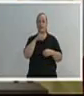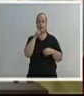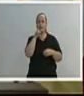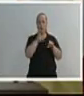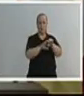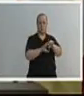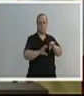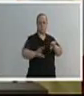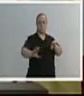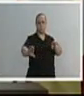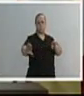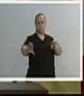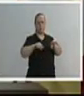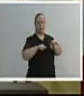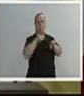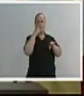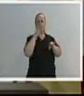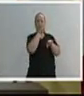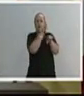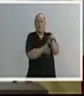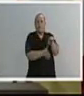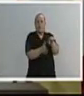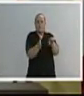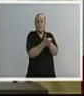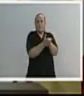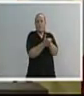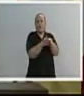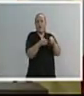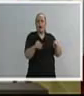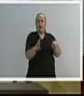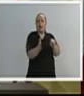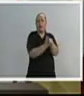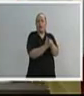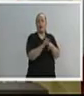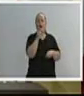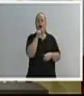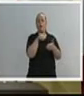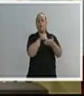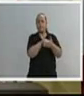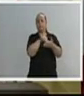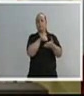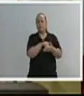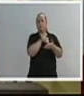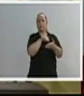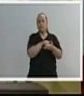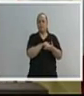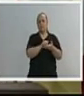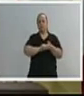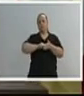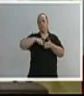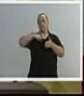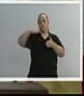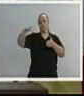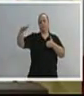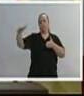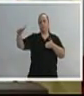estão completamente tampados pela areia. E isso com certeza faz represar a água, e tem que tirar sim, tem que desassorear os rios para que